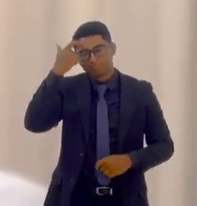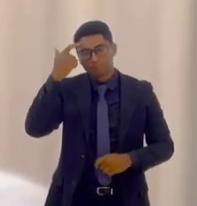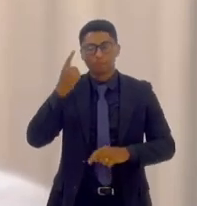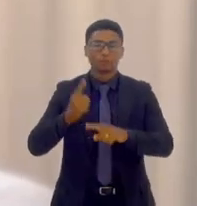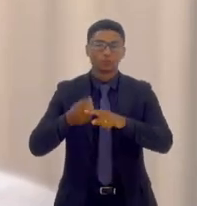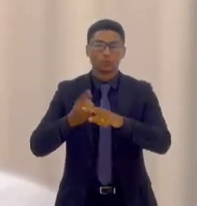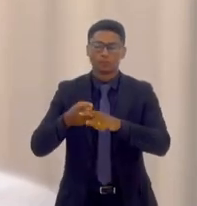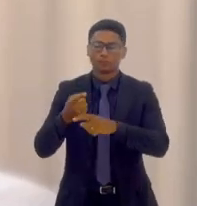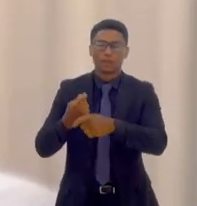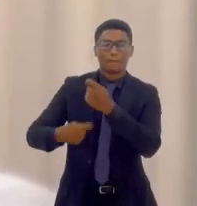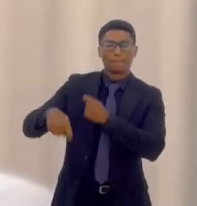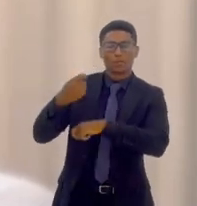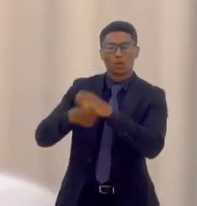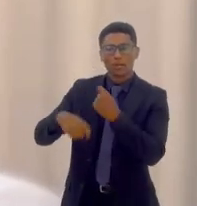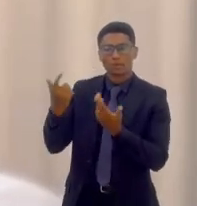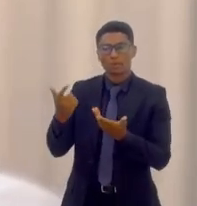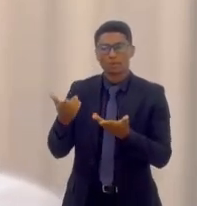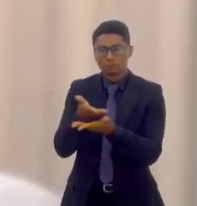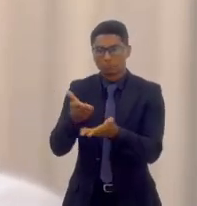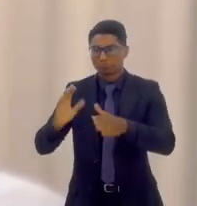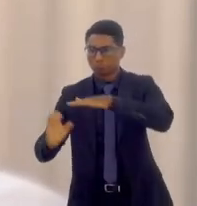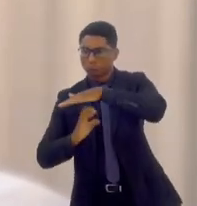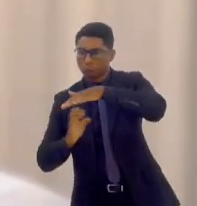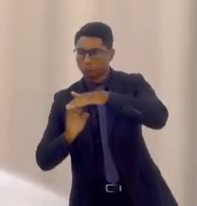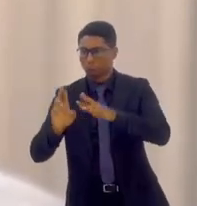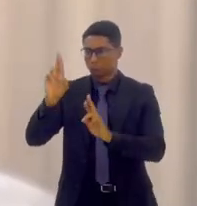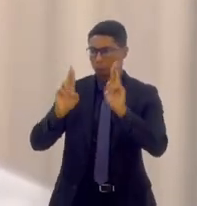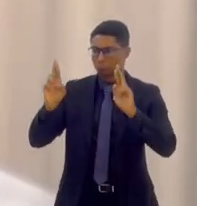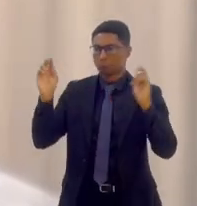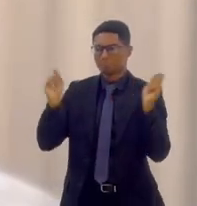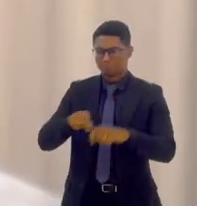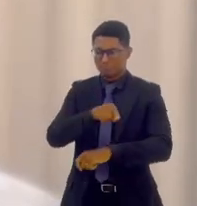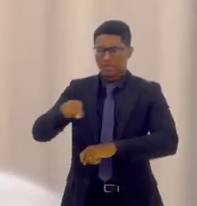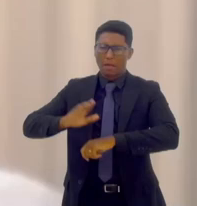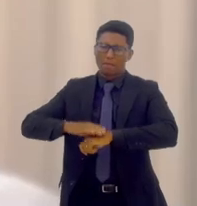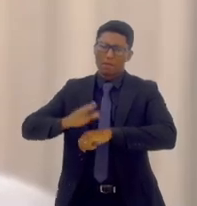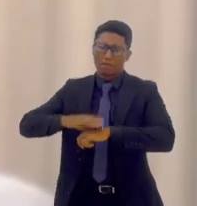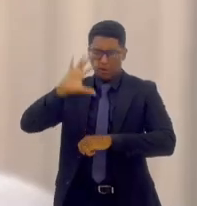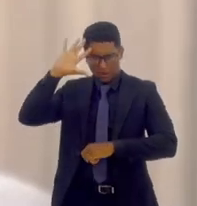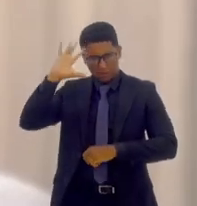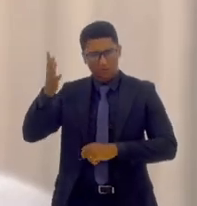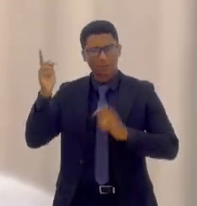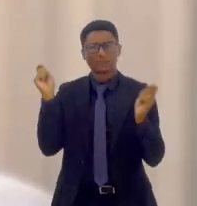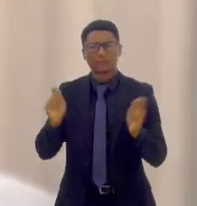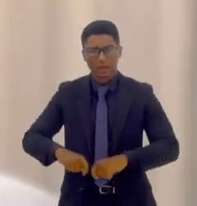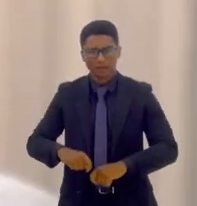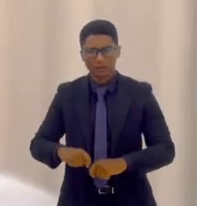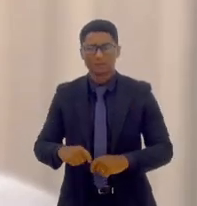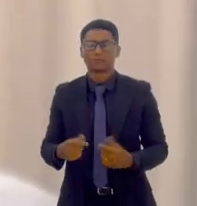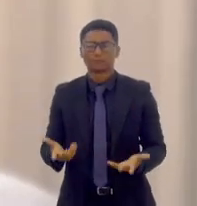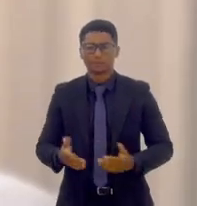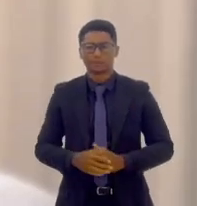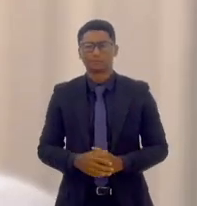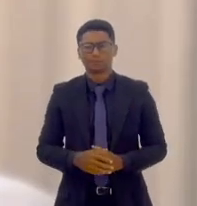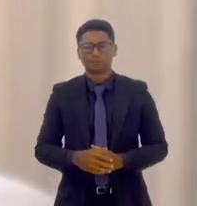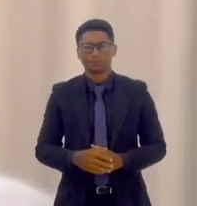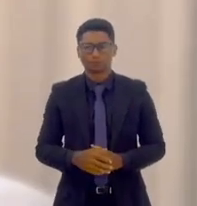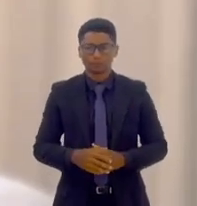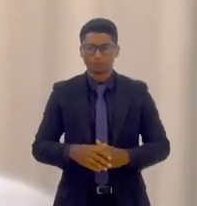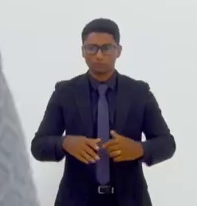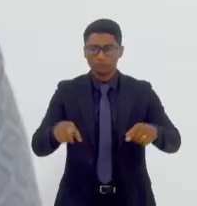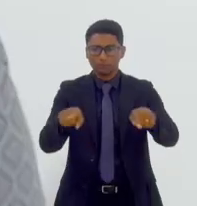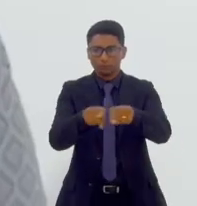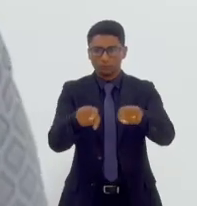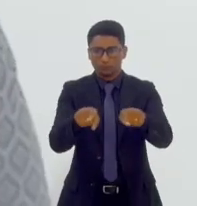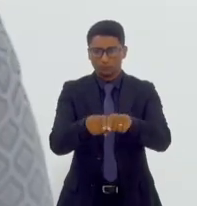o empreendedorismo e a capacidade do nosso empresariado consegue resolver. Tendo essas duas coisas, o resto é com a gente.